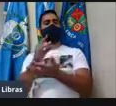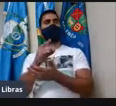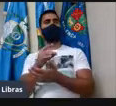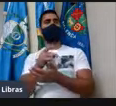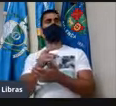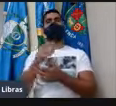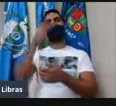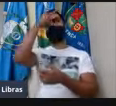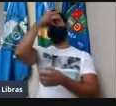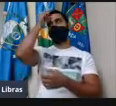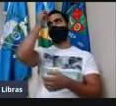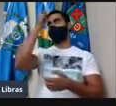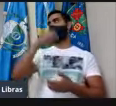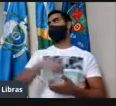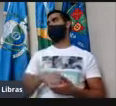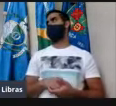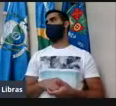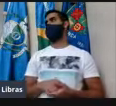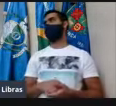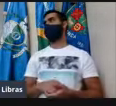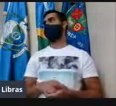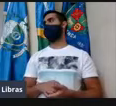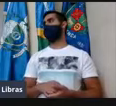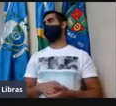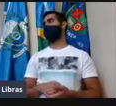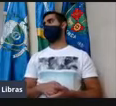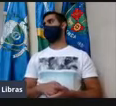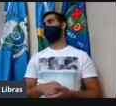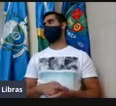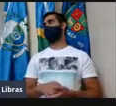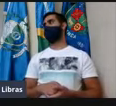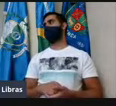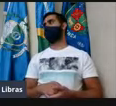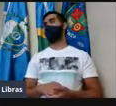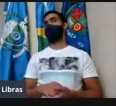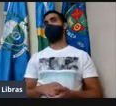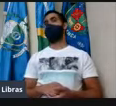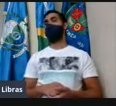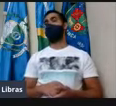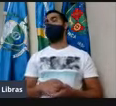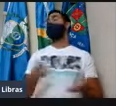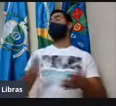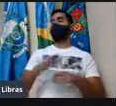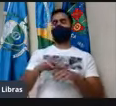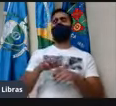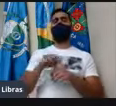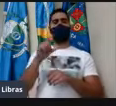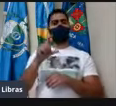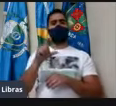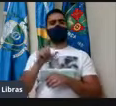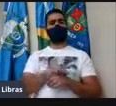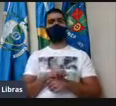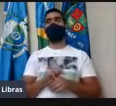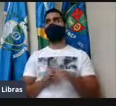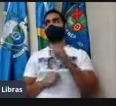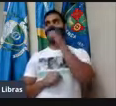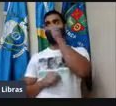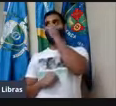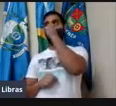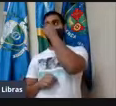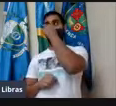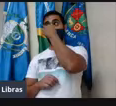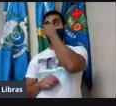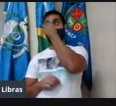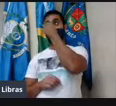de 2019 pelo prefeito. Maior ainda, né? Que bom. Não, menor. O de agora é maior. Sim. Então,